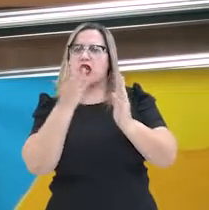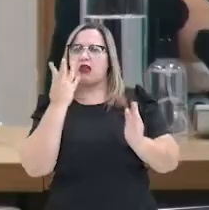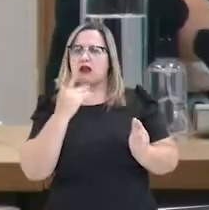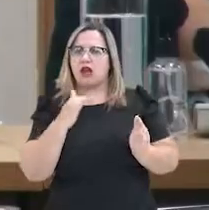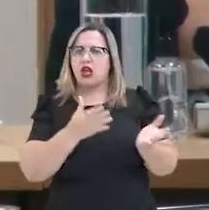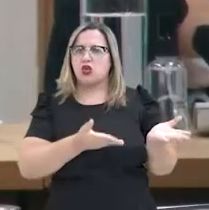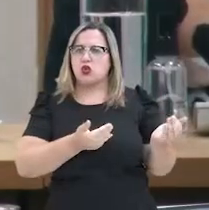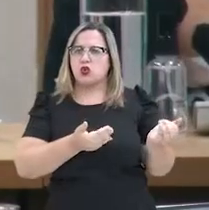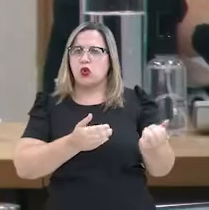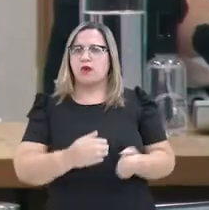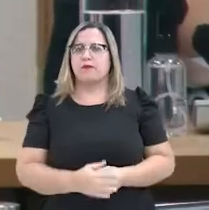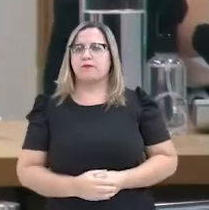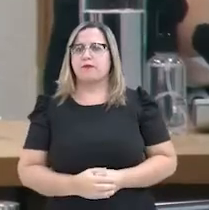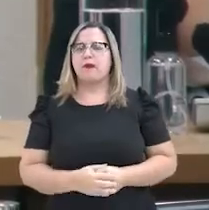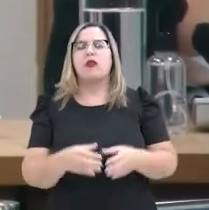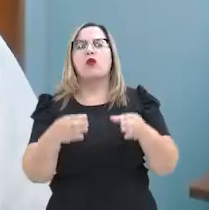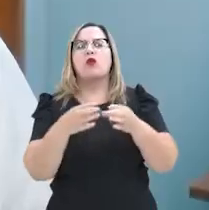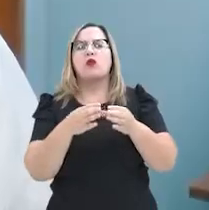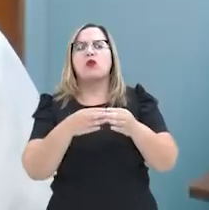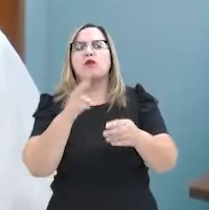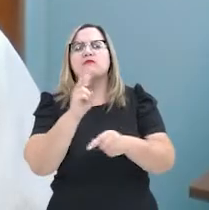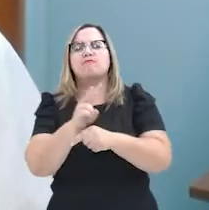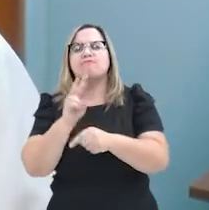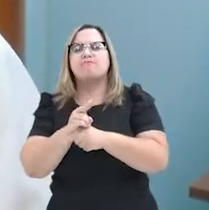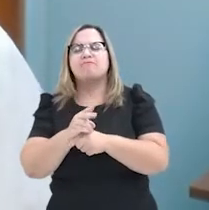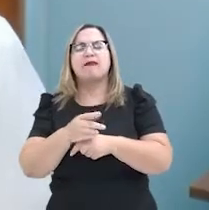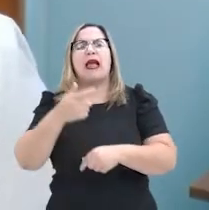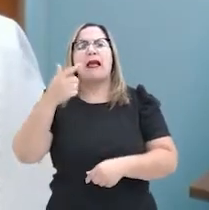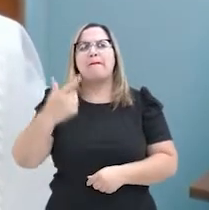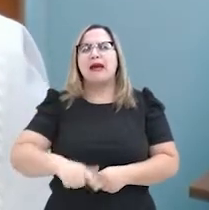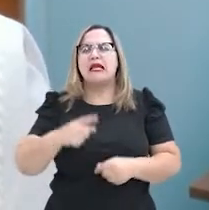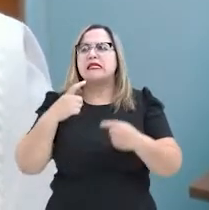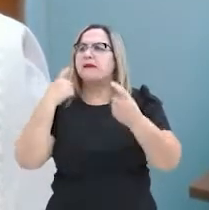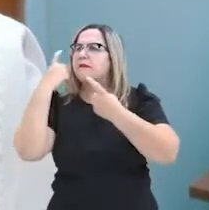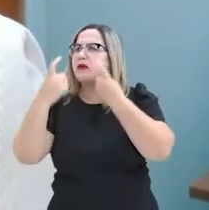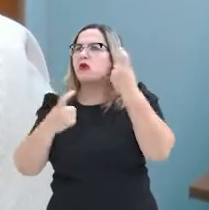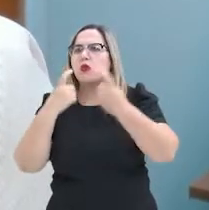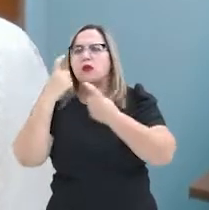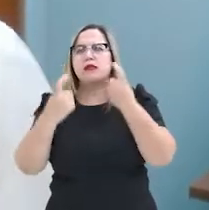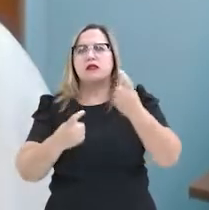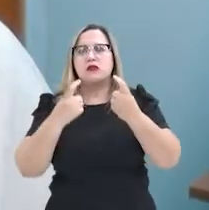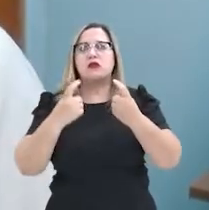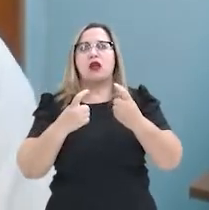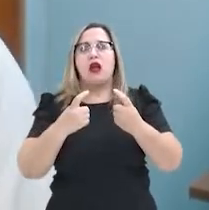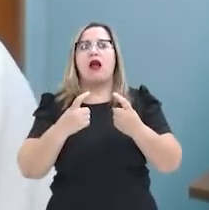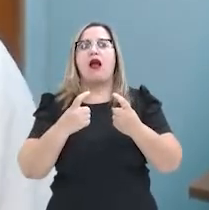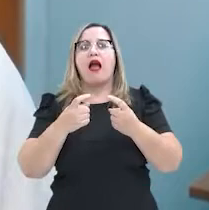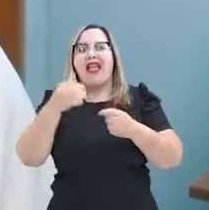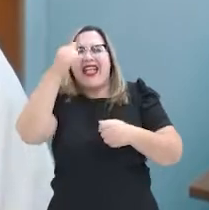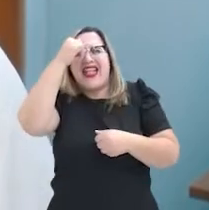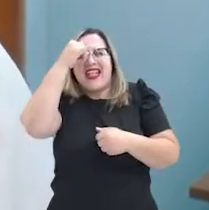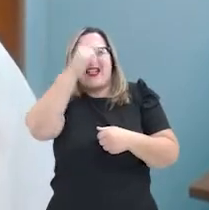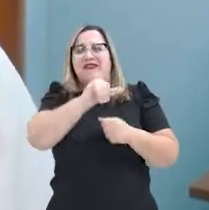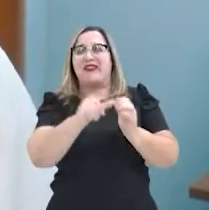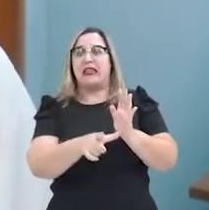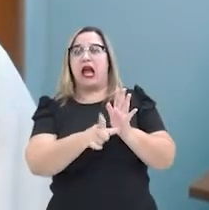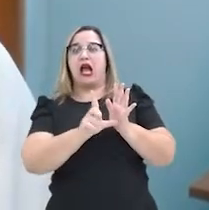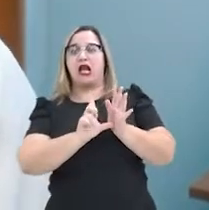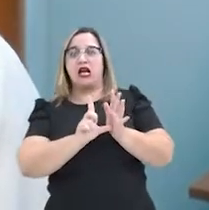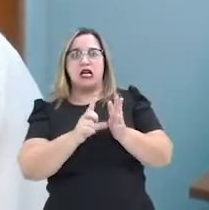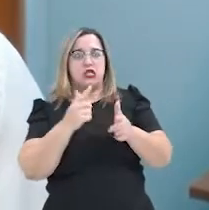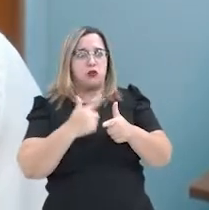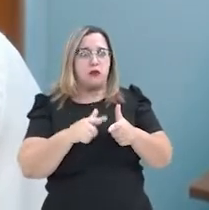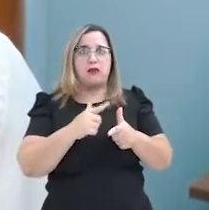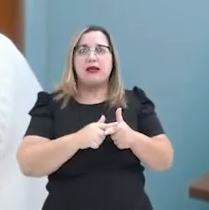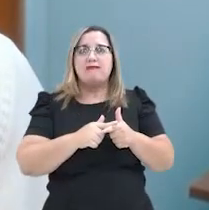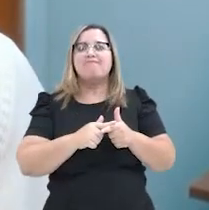direitos da criança e do adolescente. A rede de proteção cada vez mais tem que preocupar com a prevenção primária. O que é a prevenção primária? É